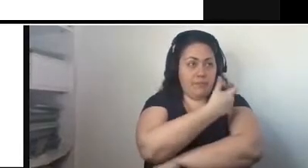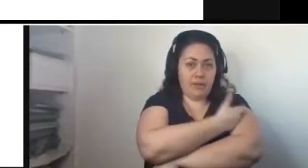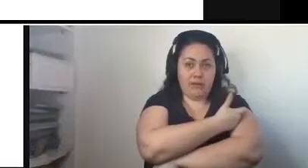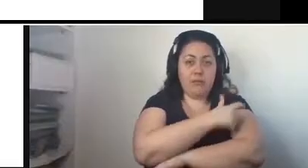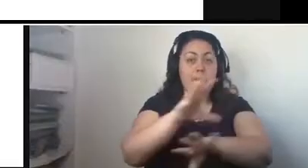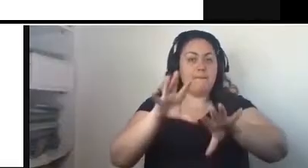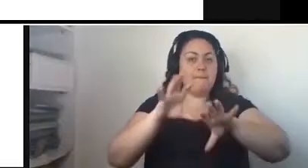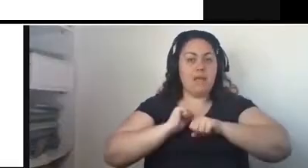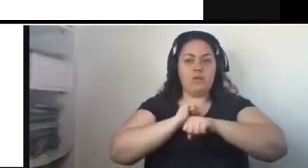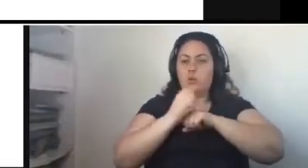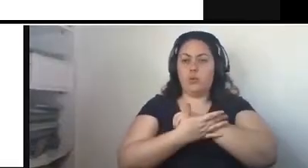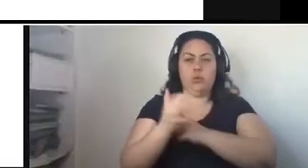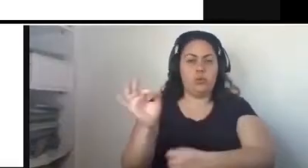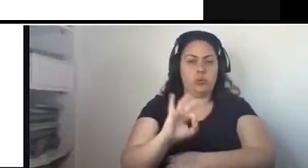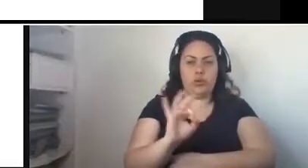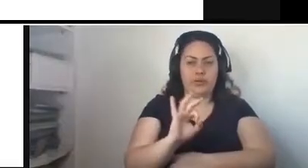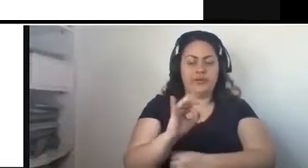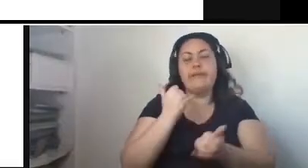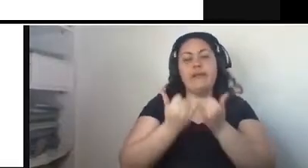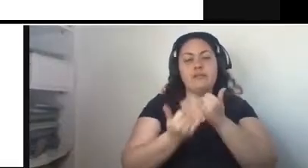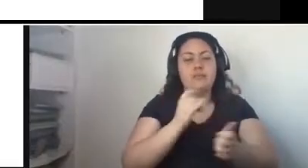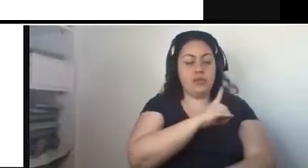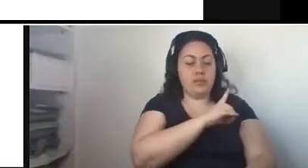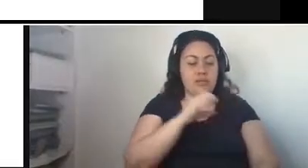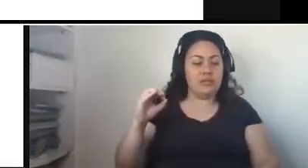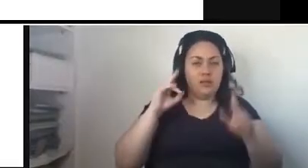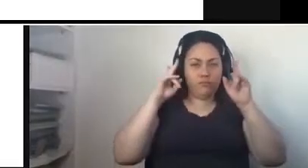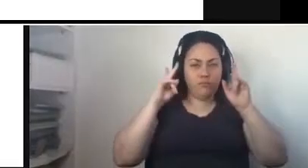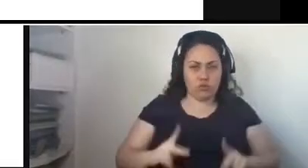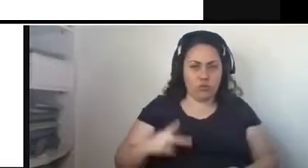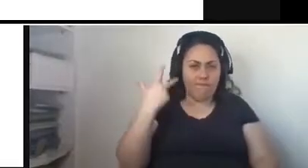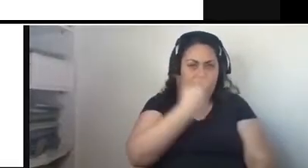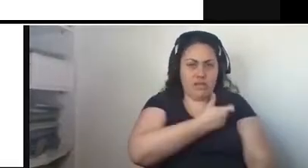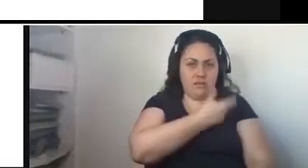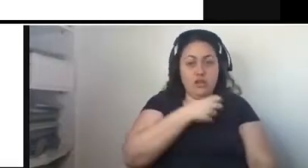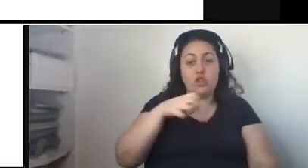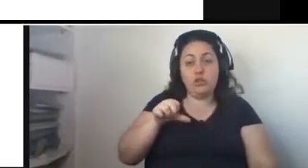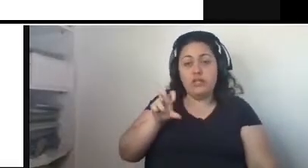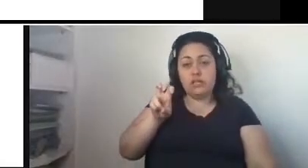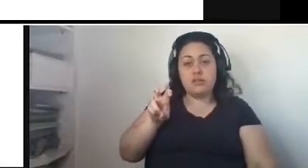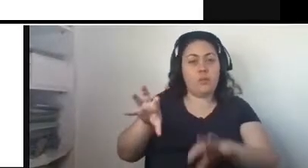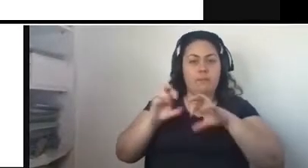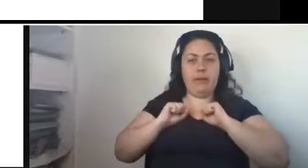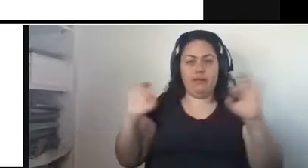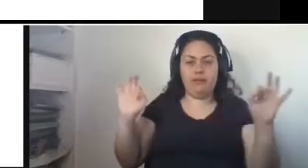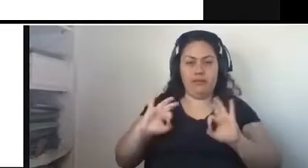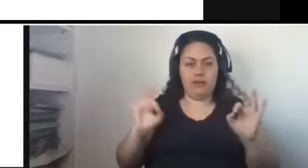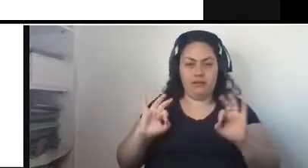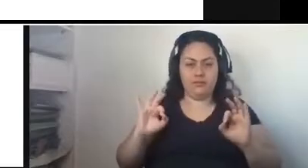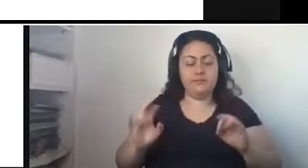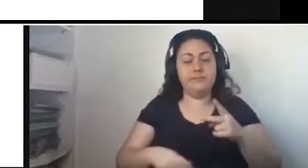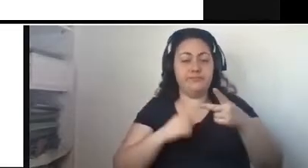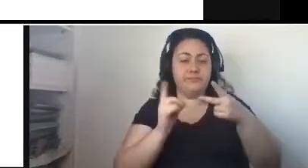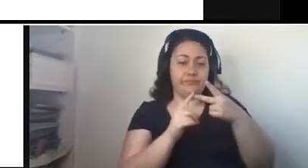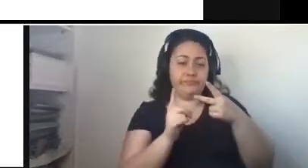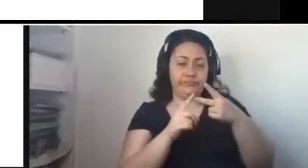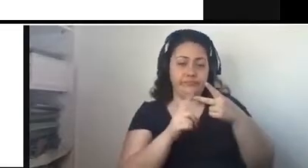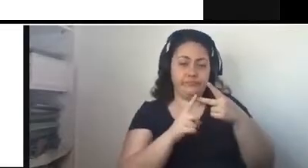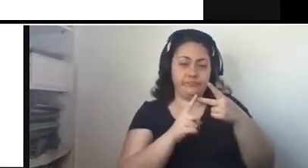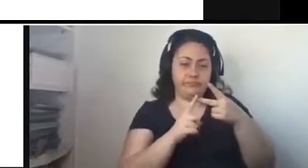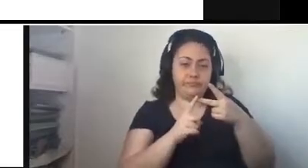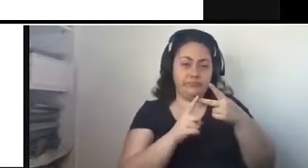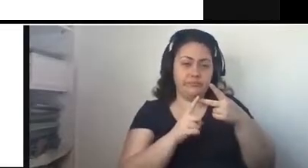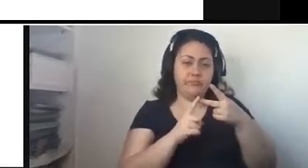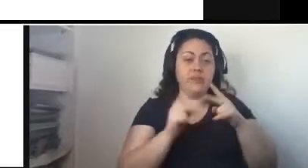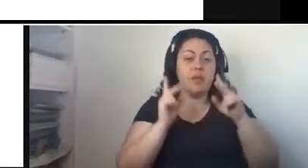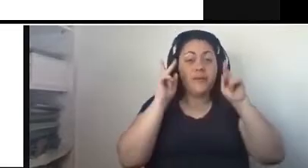pessoas vacinadas, 95 não terão Covid-19. 2, significa que as pessoas vacinadas terão